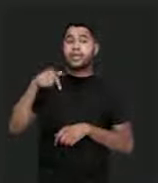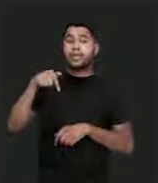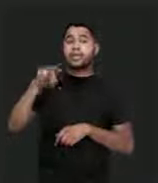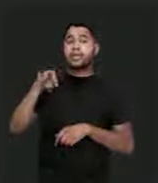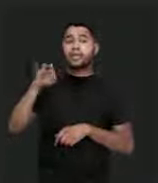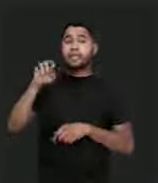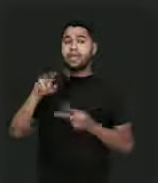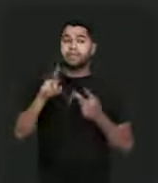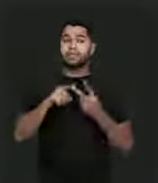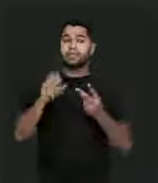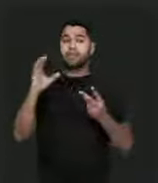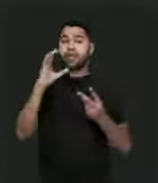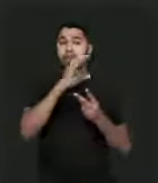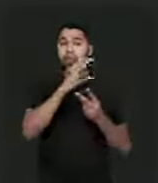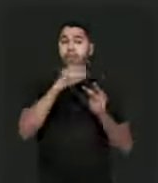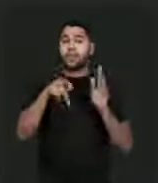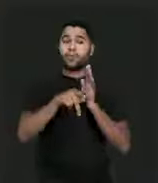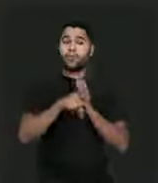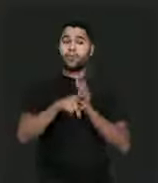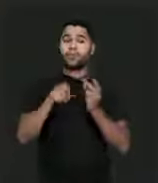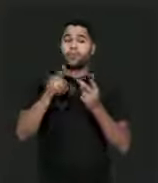fonte fria.